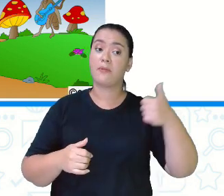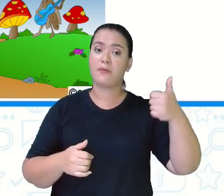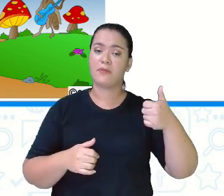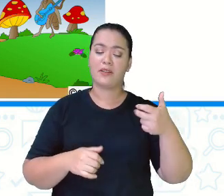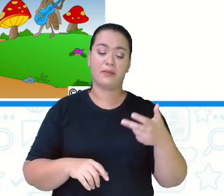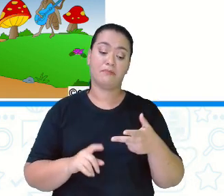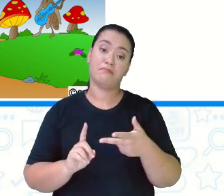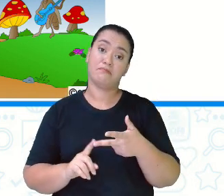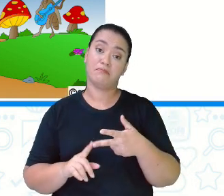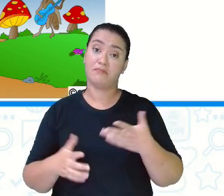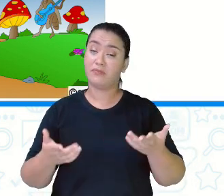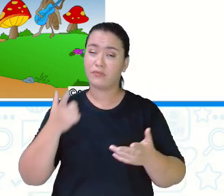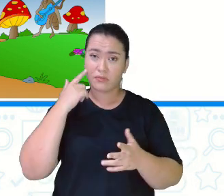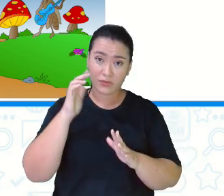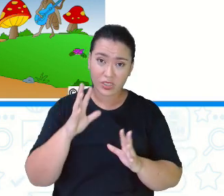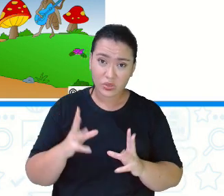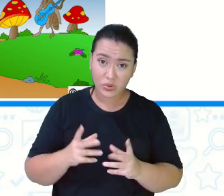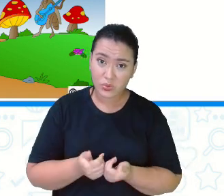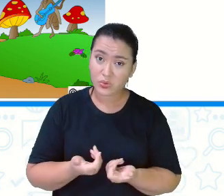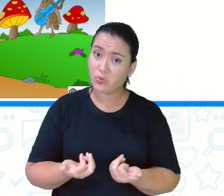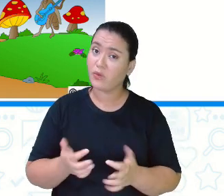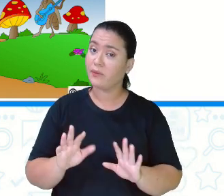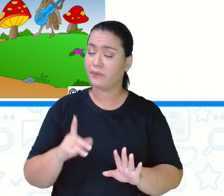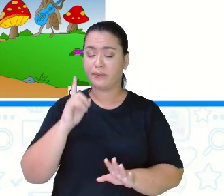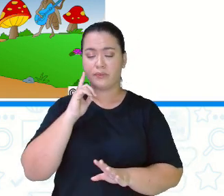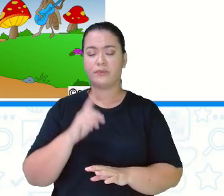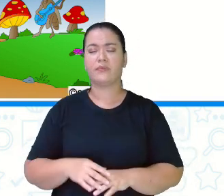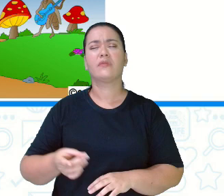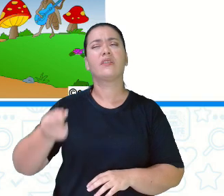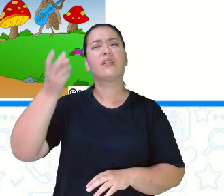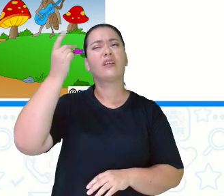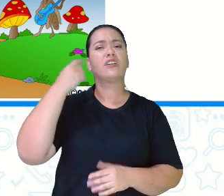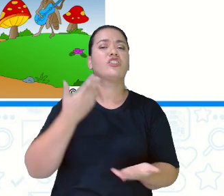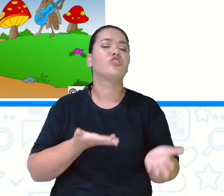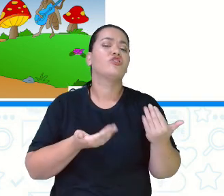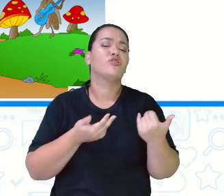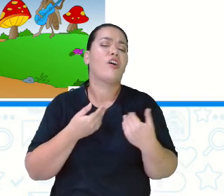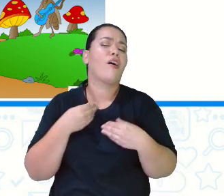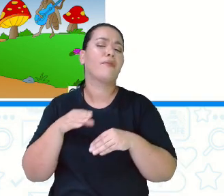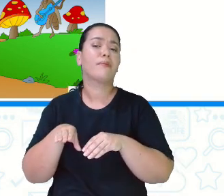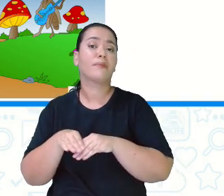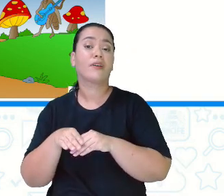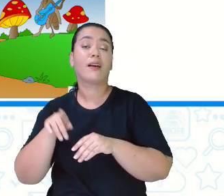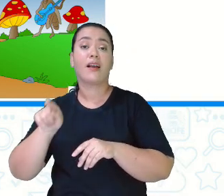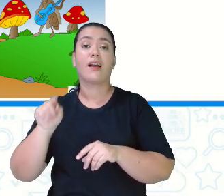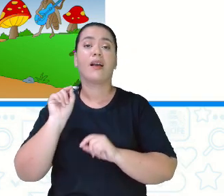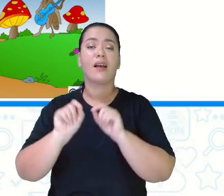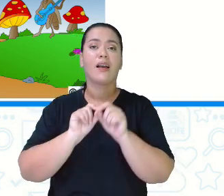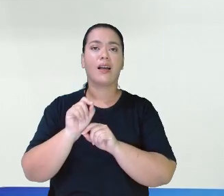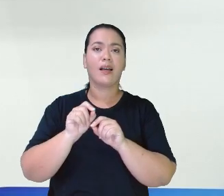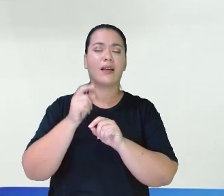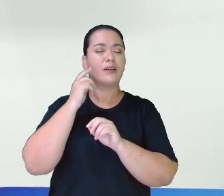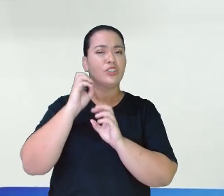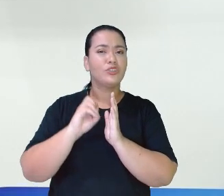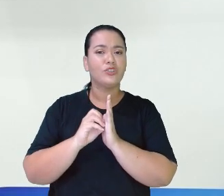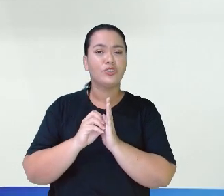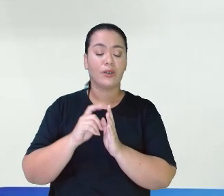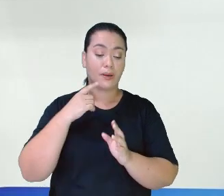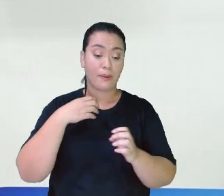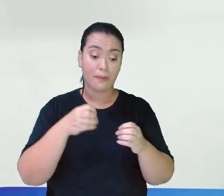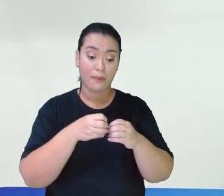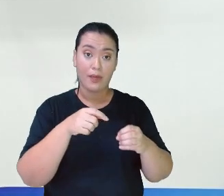totalmente semelhante? Fica atento aí. Houve uma jovem cigarra que tinha o costume de chiar ao pé de um